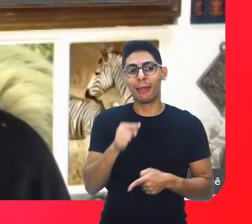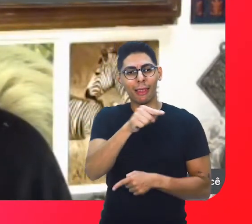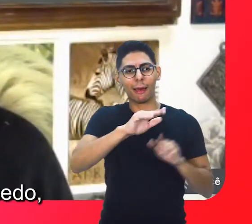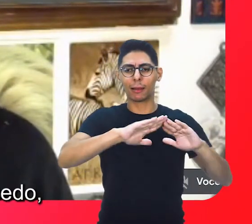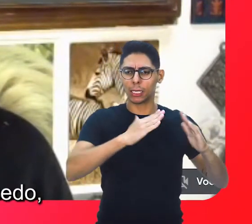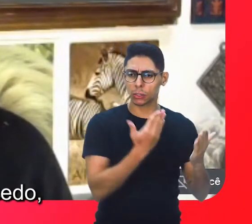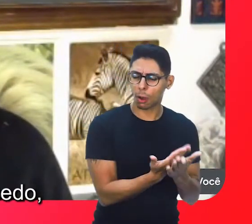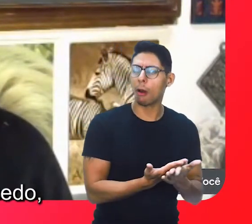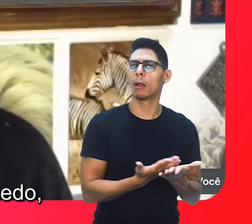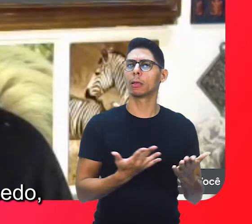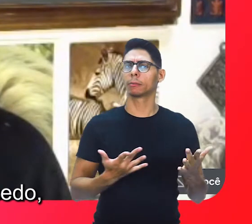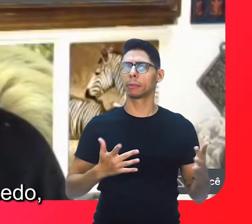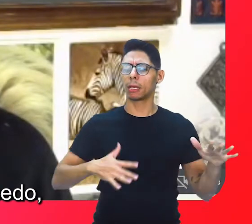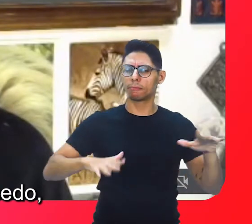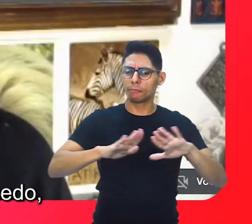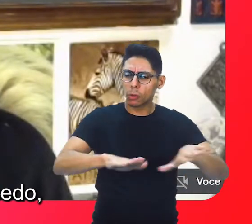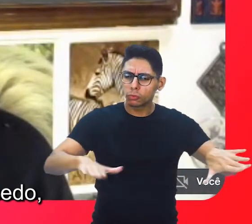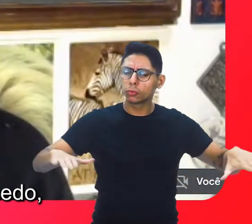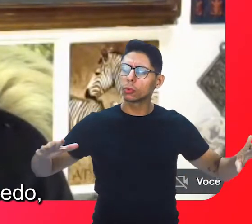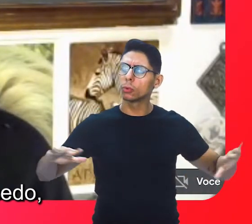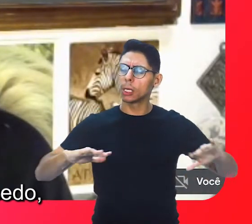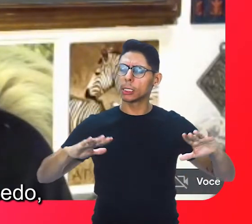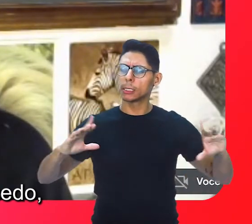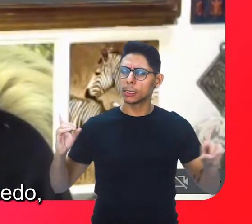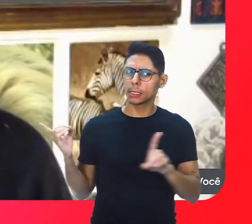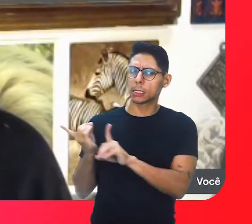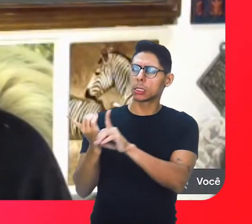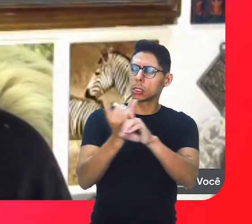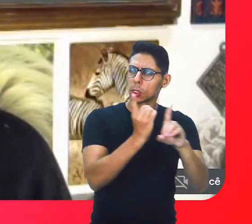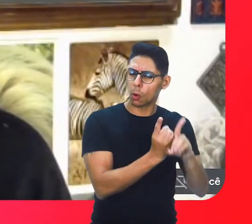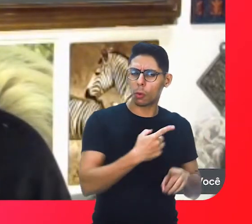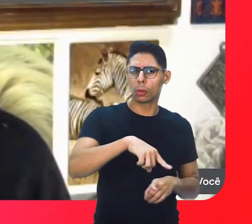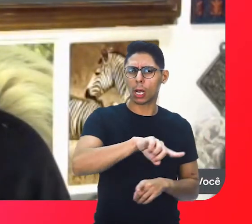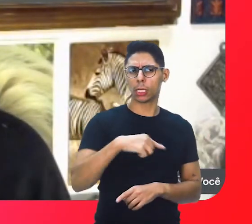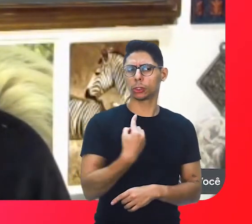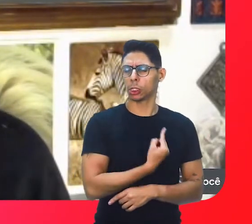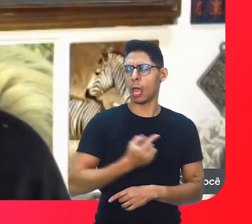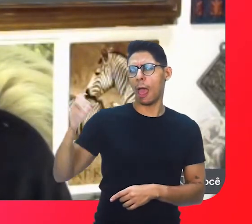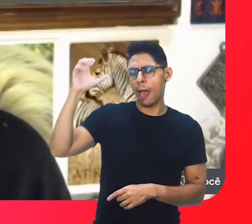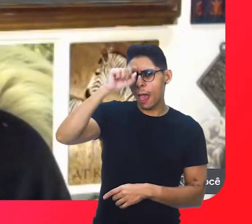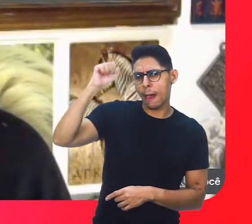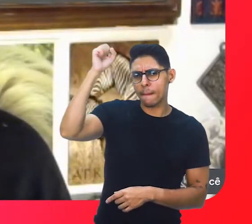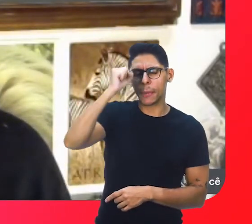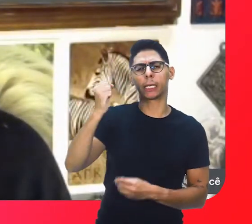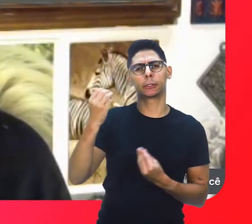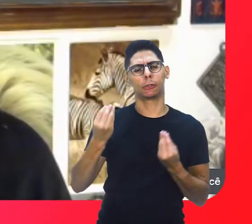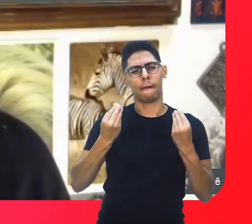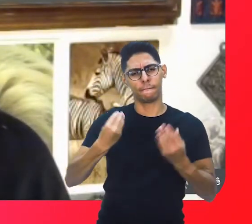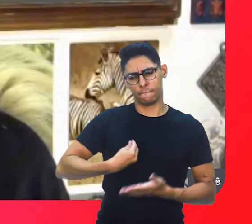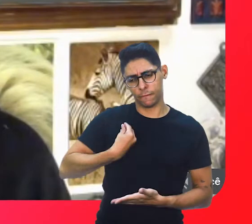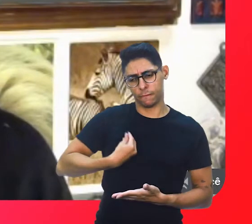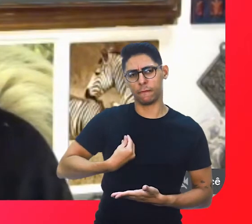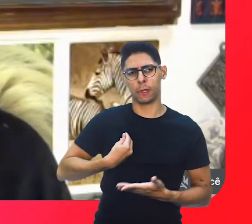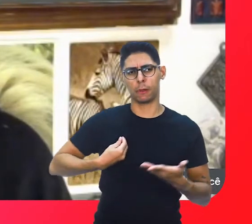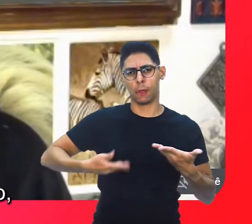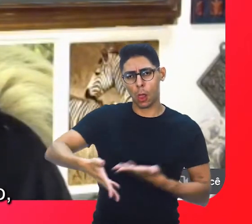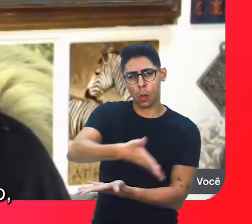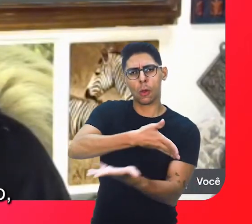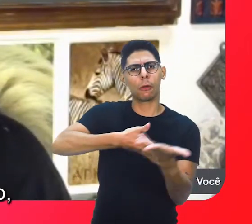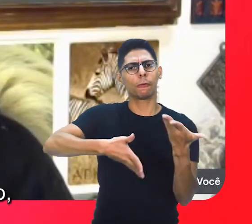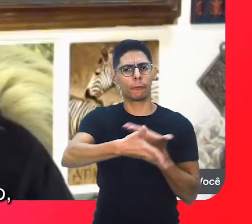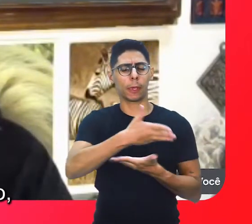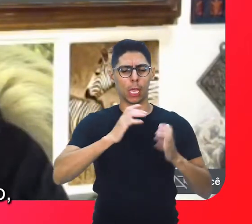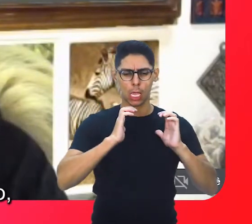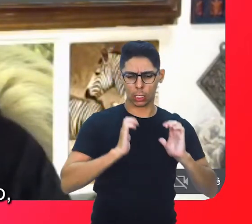encontram, é na escola que nós nos aprendemos desde cedo a nos testarmos eticamente no que eu